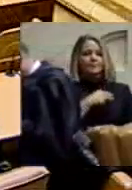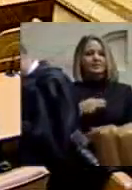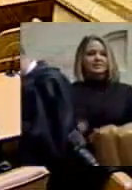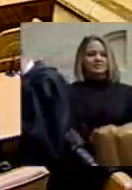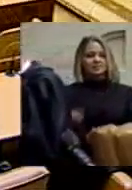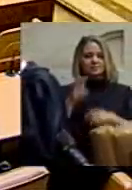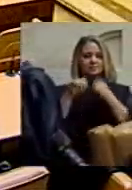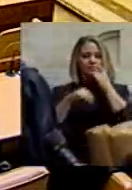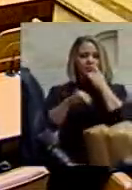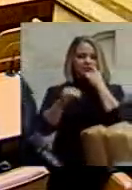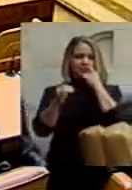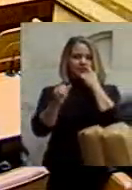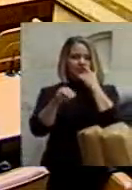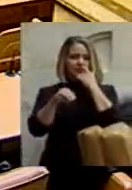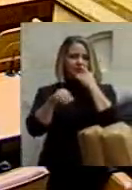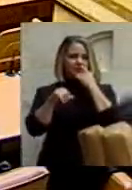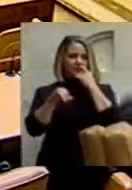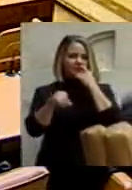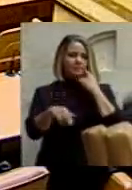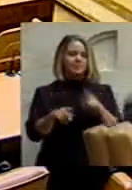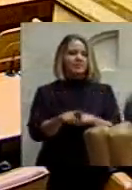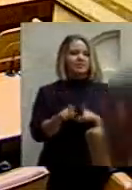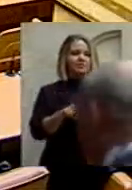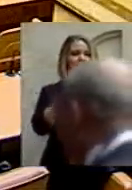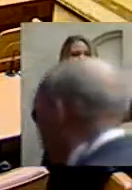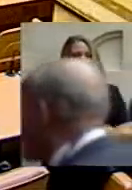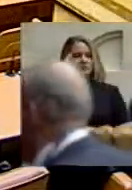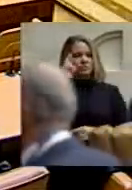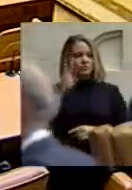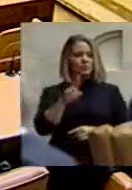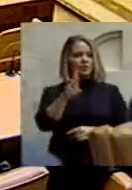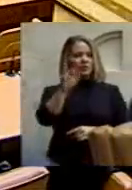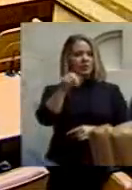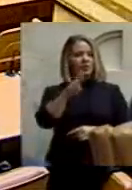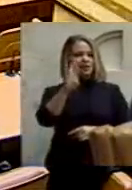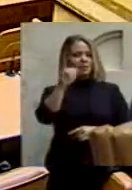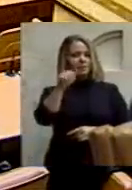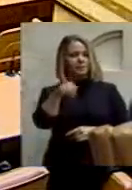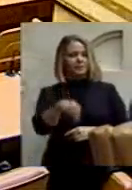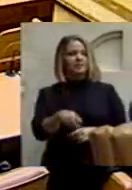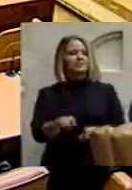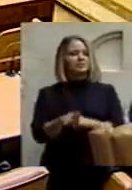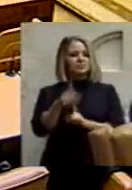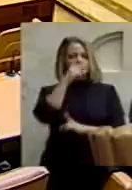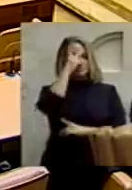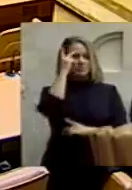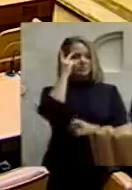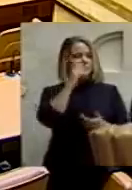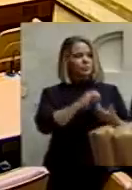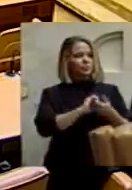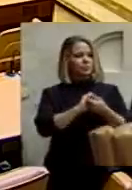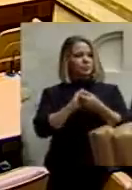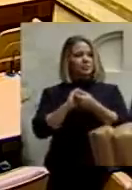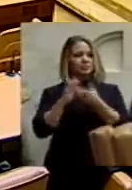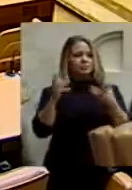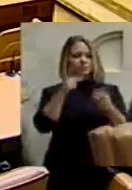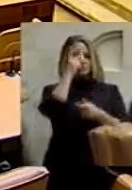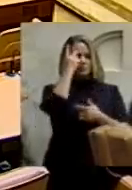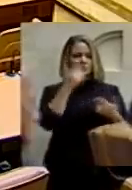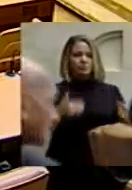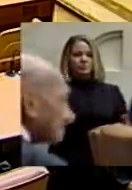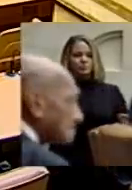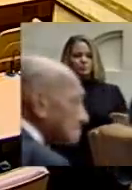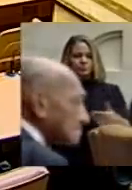Zimler. Defensor Público Federal, Dr. Ramon Tabosa de Moraes e Córdova, na pessoa de quem são cumprimentados os demais